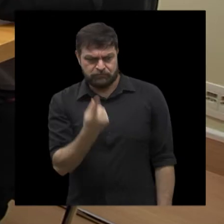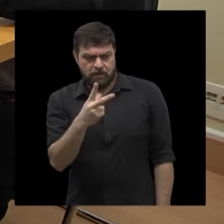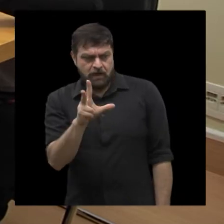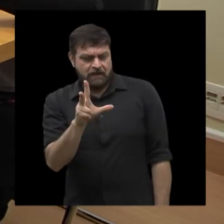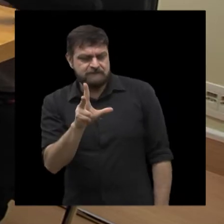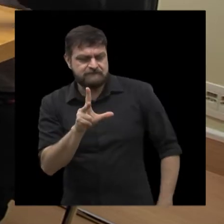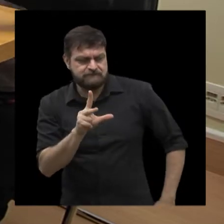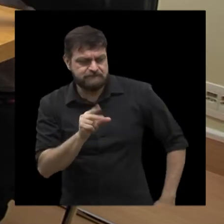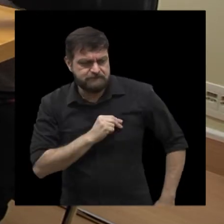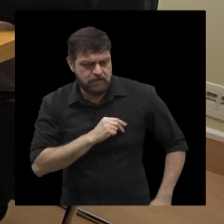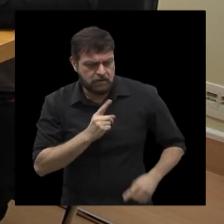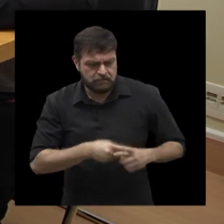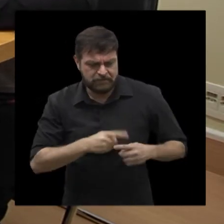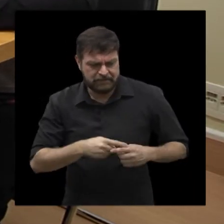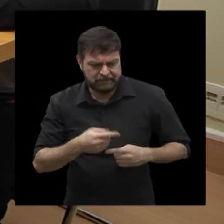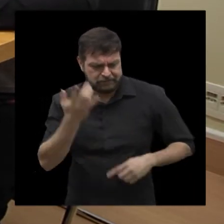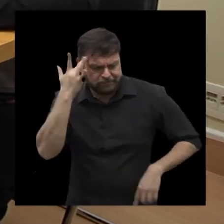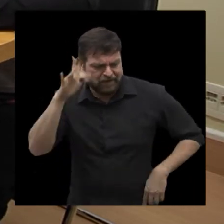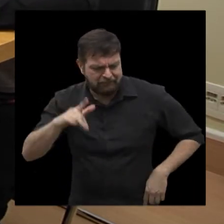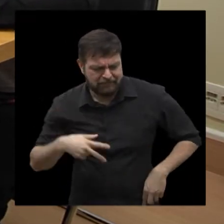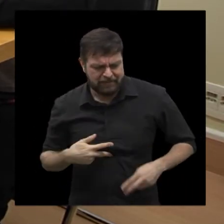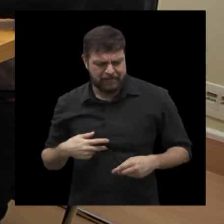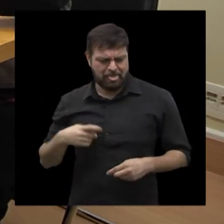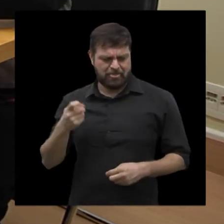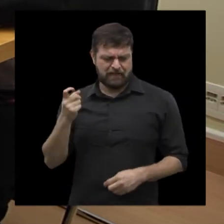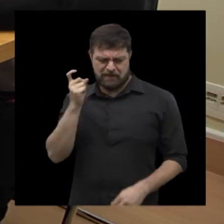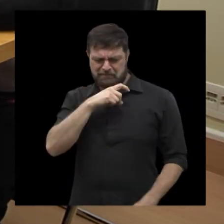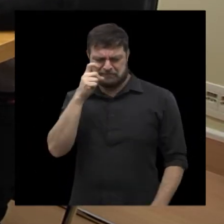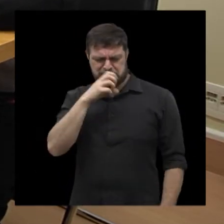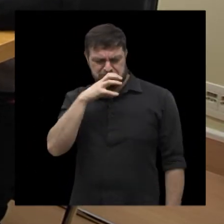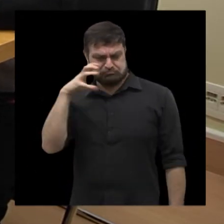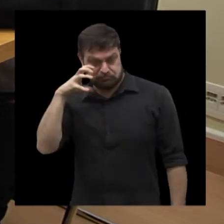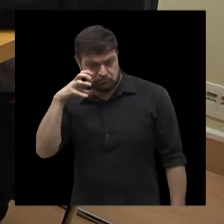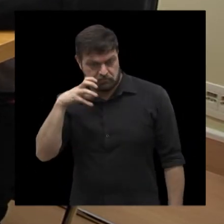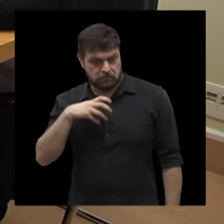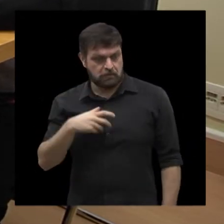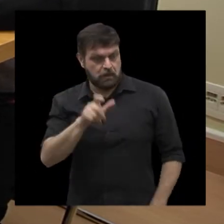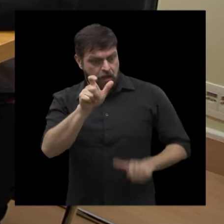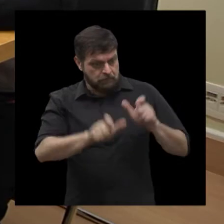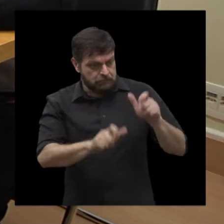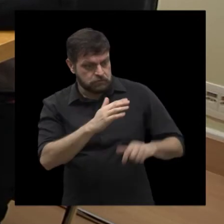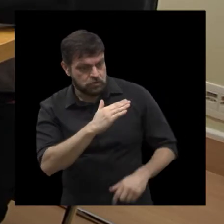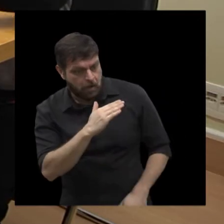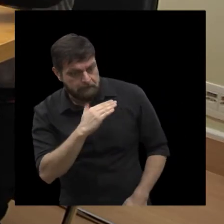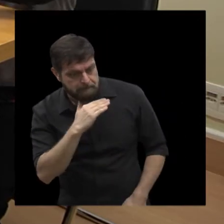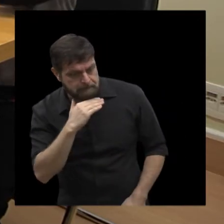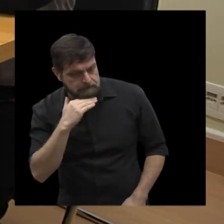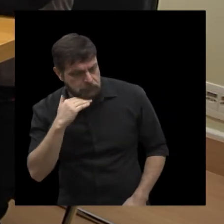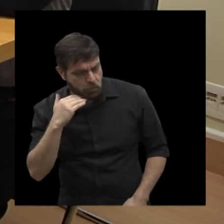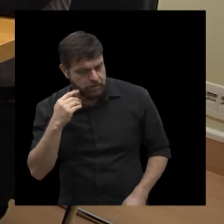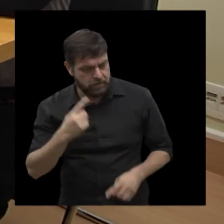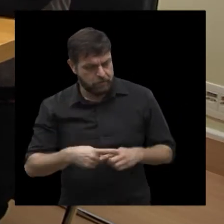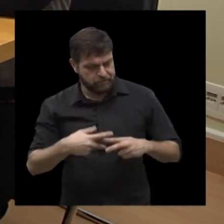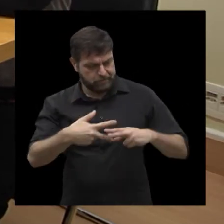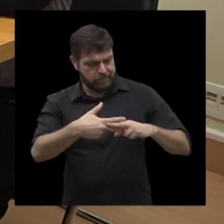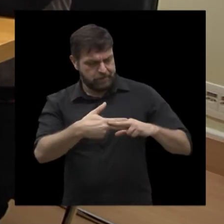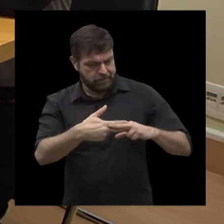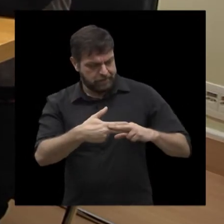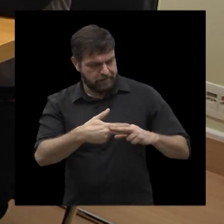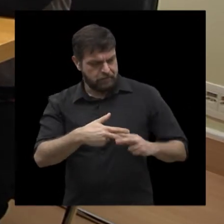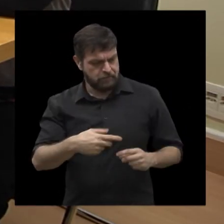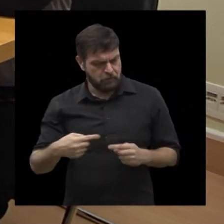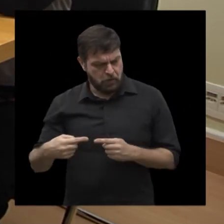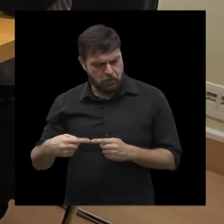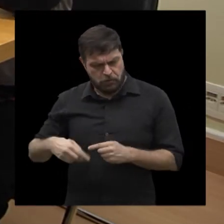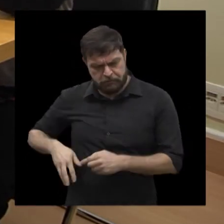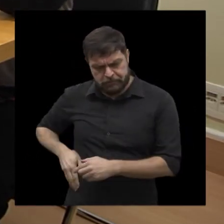chocada porque achava que era um boato essa história da carambola e foi preciso morrer alguns para que se fizesse uma descoberta,